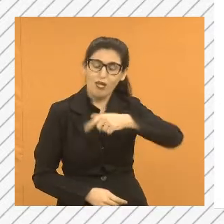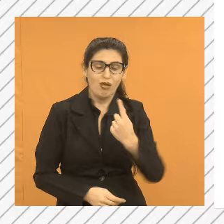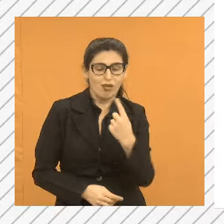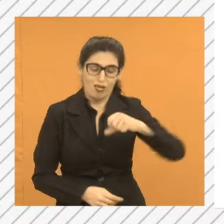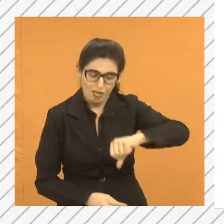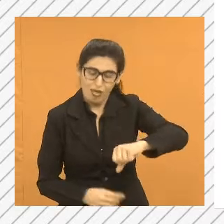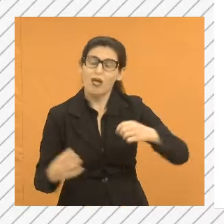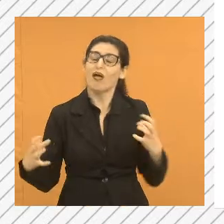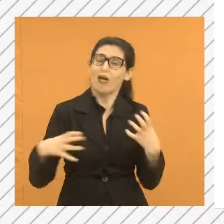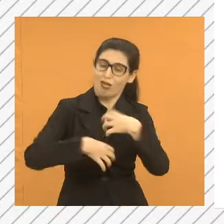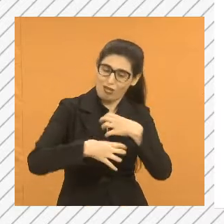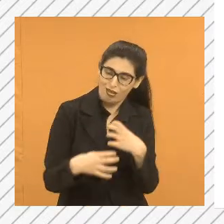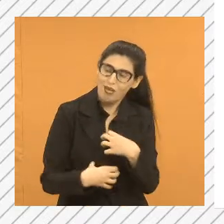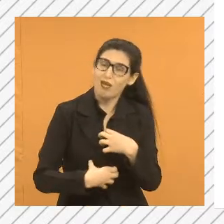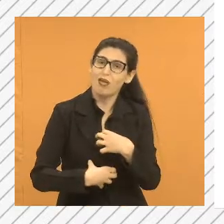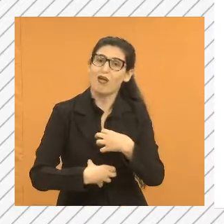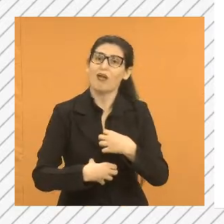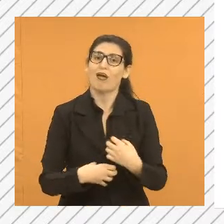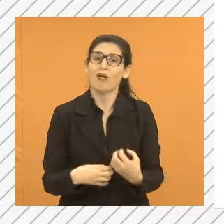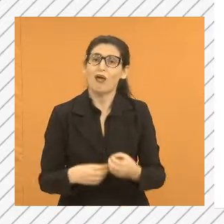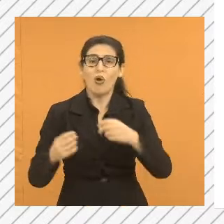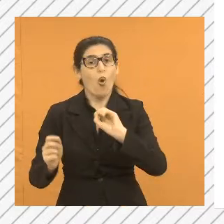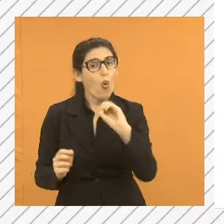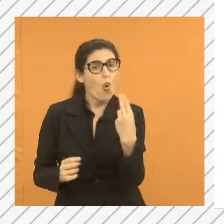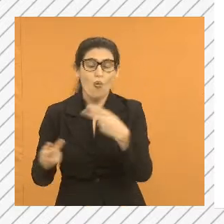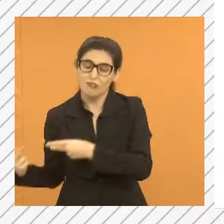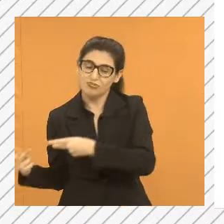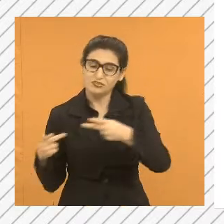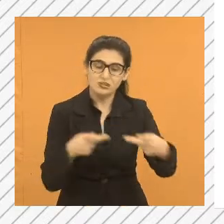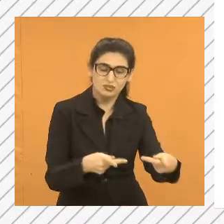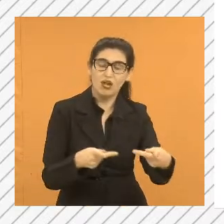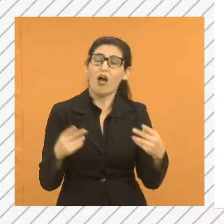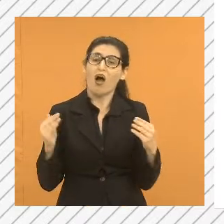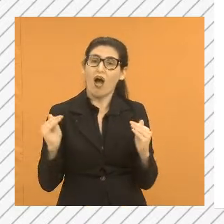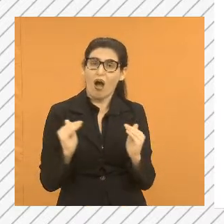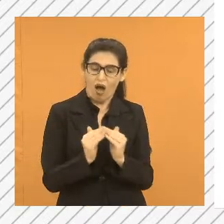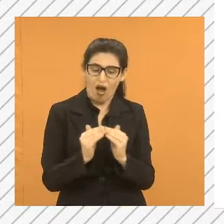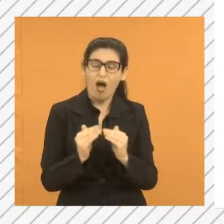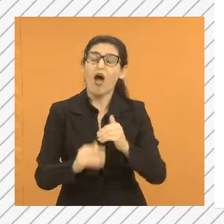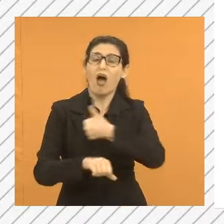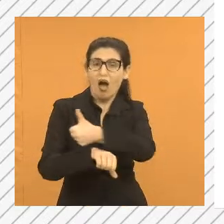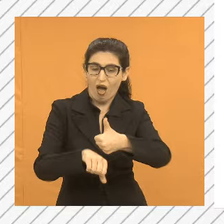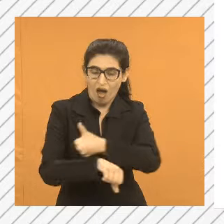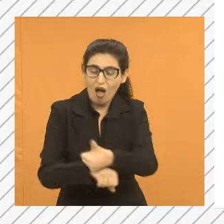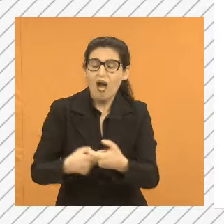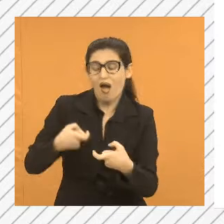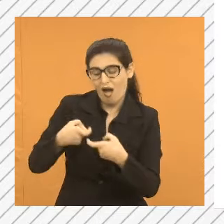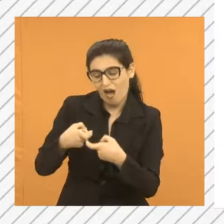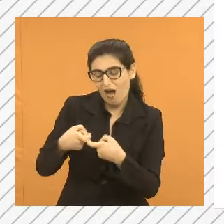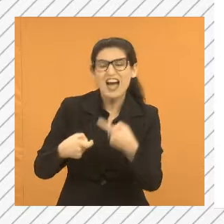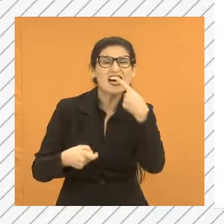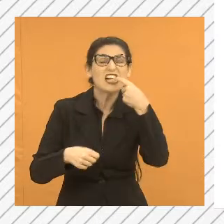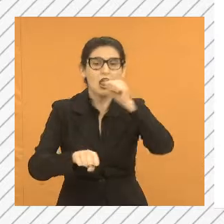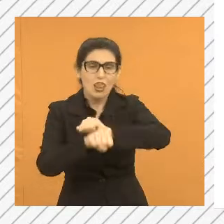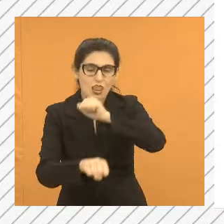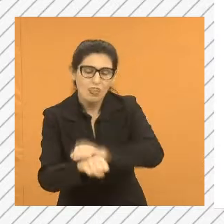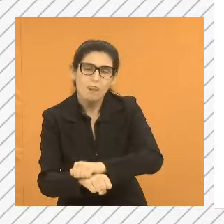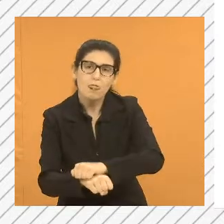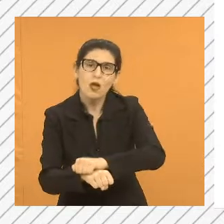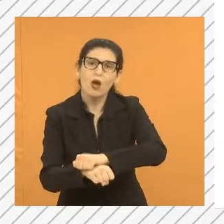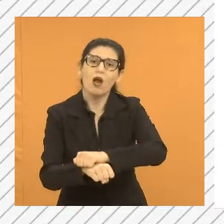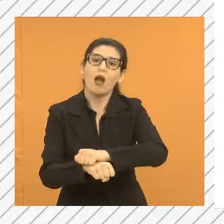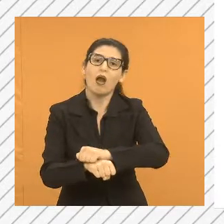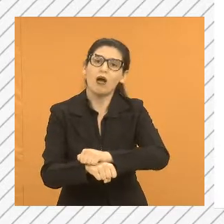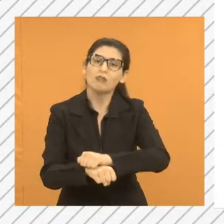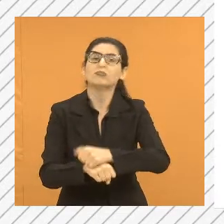141.719 atendimentos ou visitas domiciliares de profissionais médicos, dentistas, outros